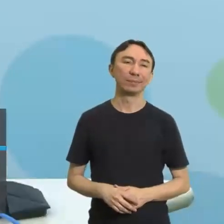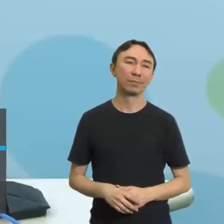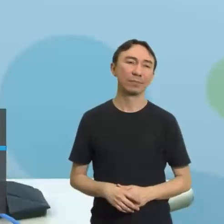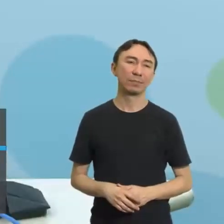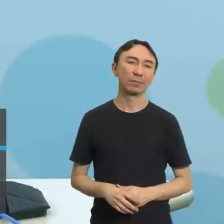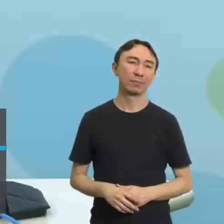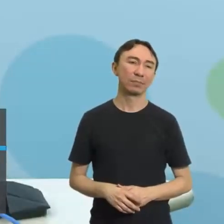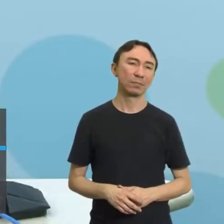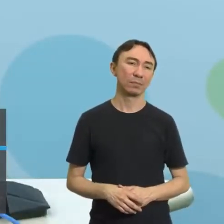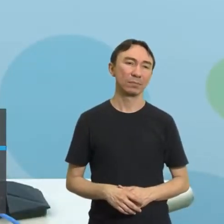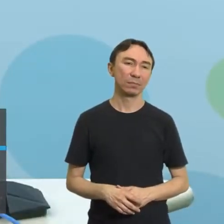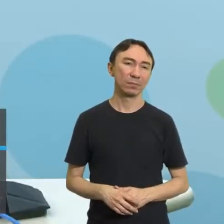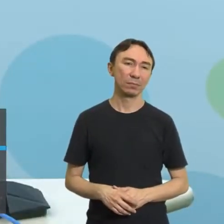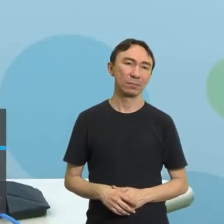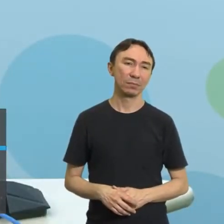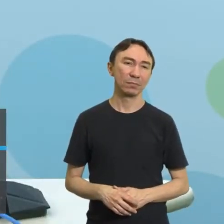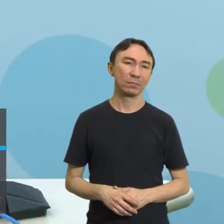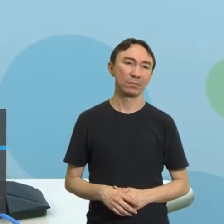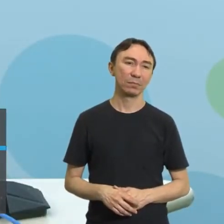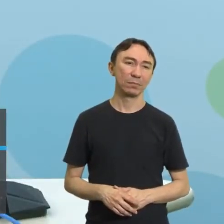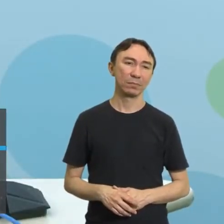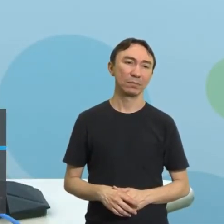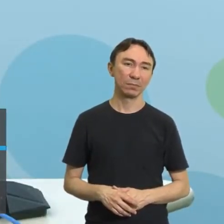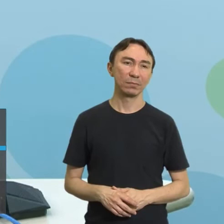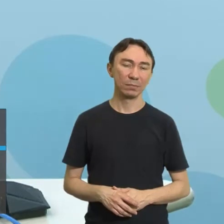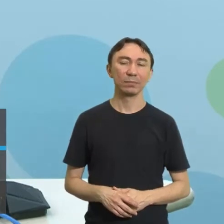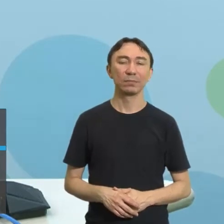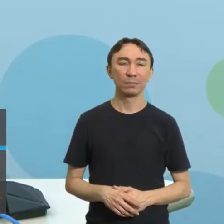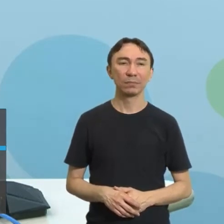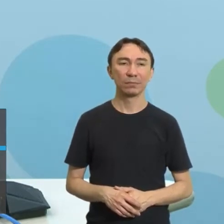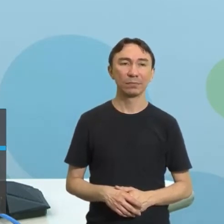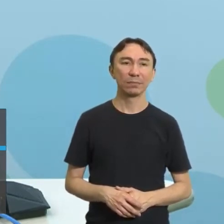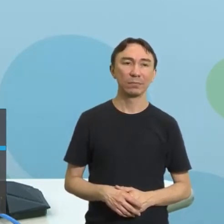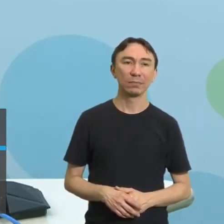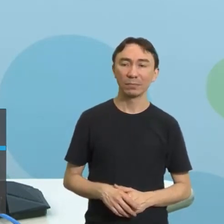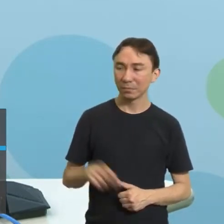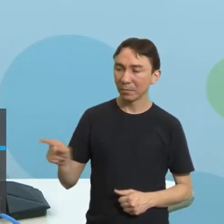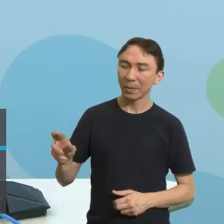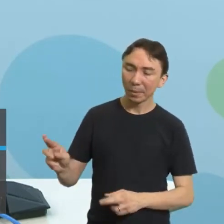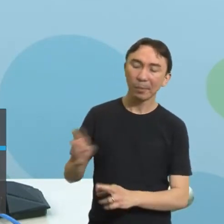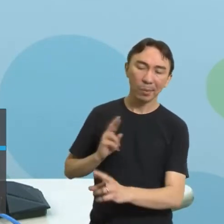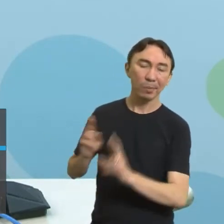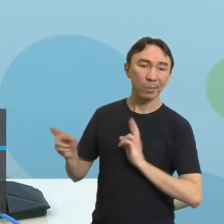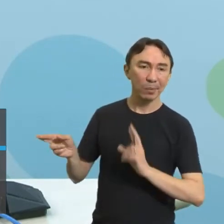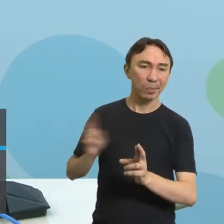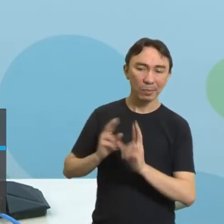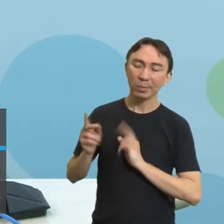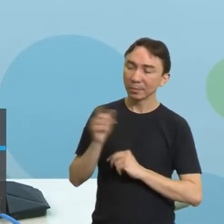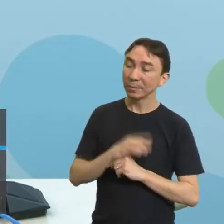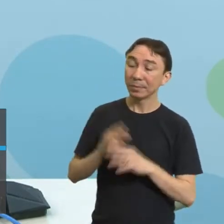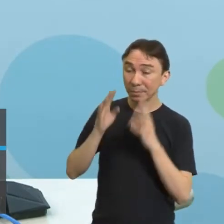vocês escutam essas respostas, né? Essas impressões deles, obviamente, né?